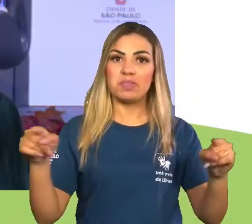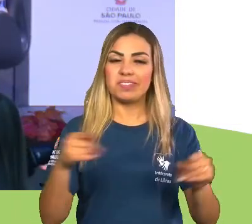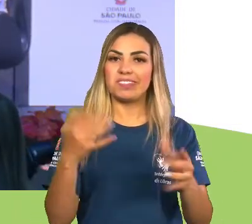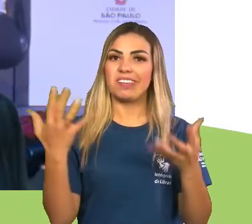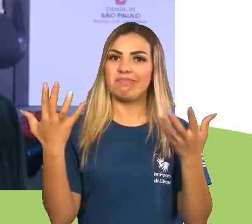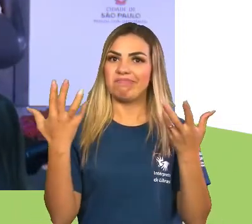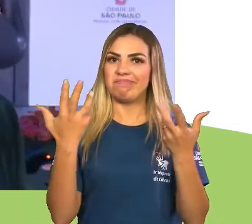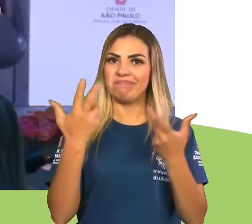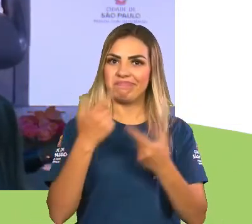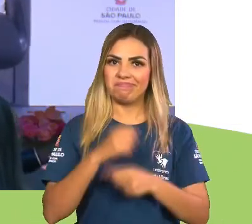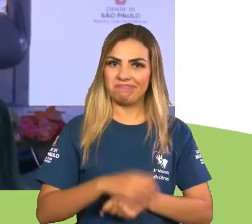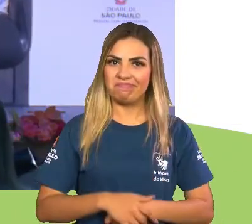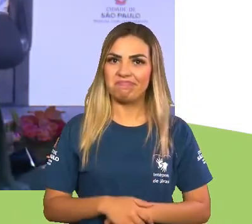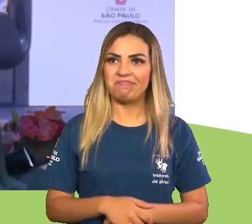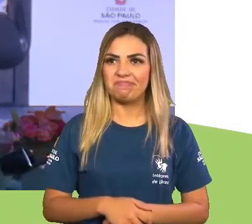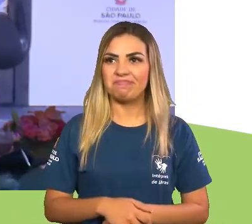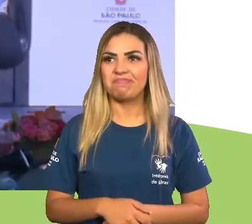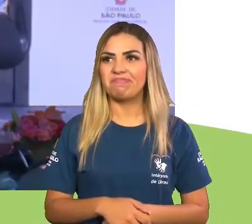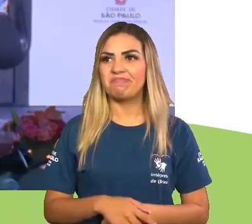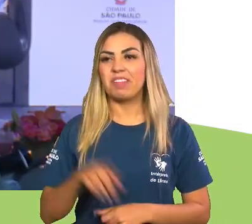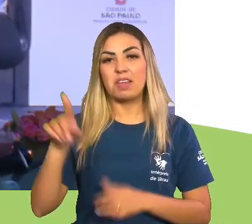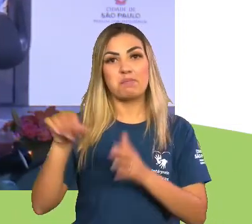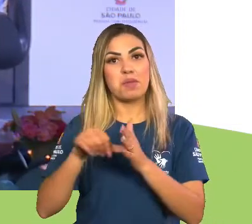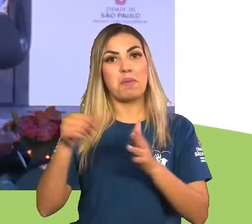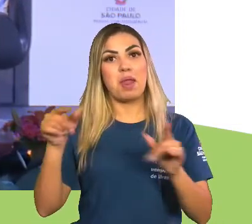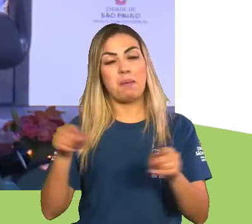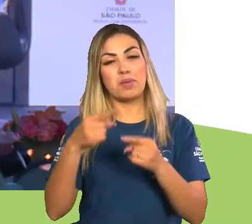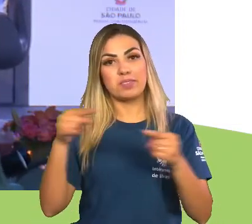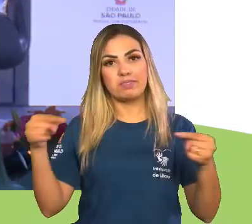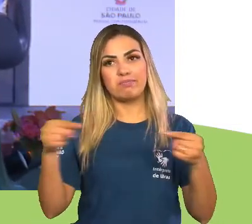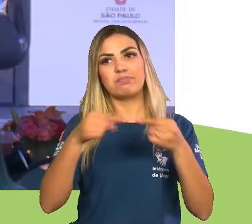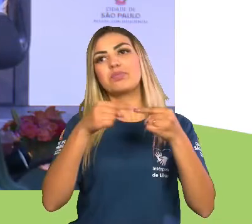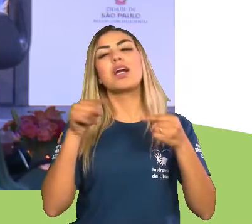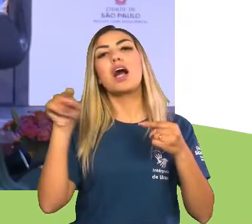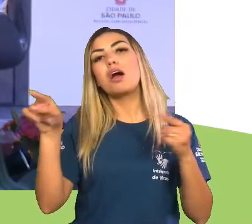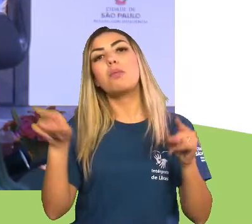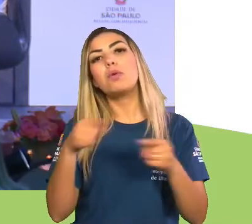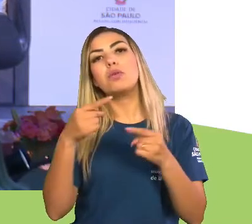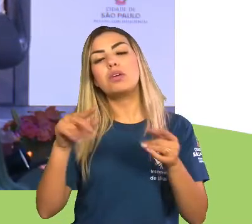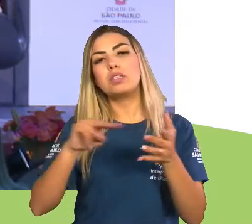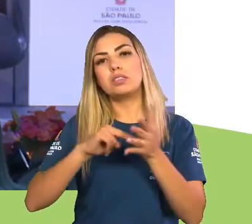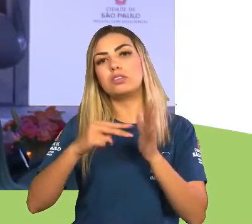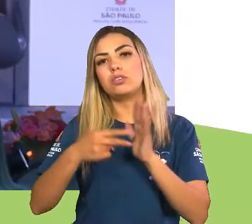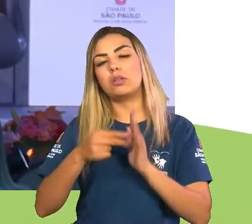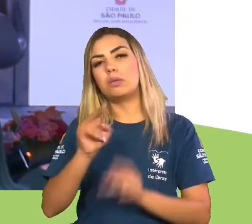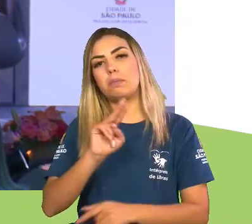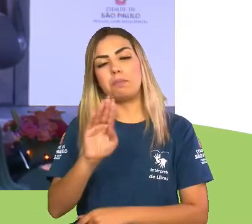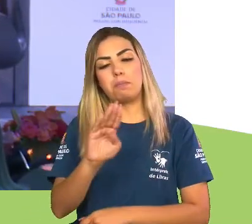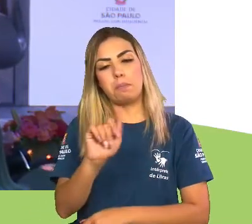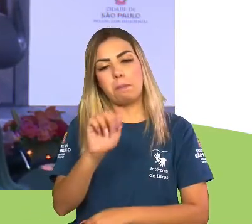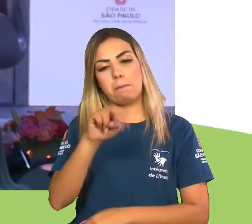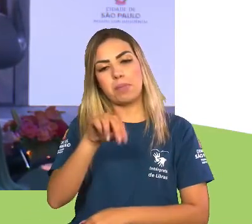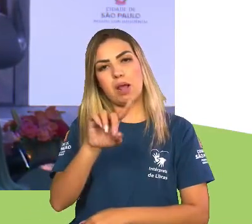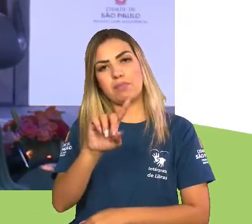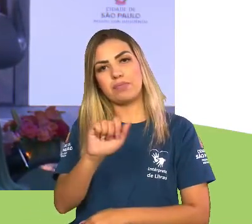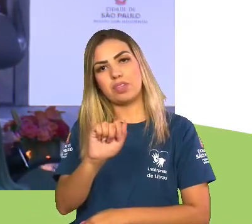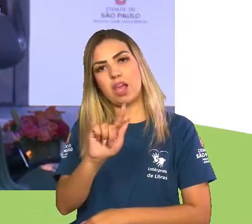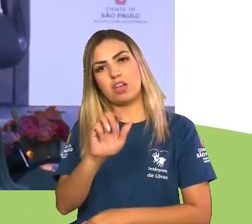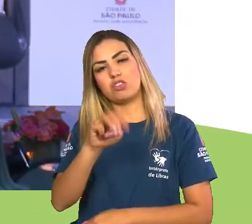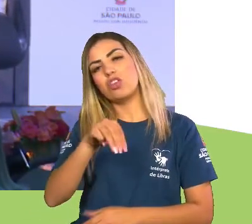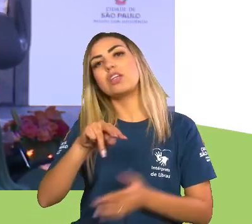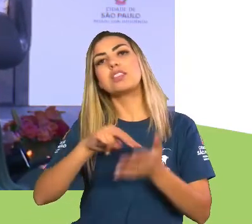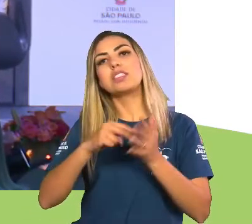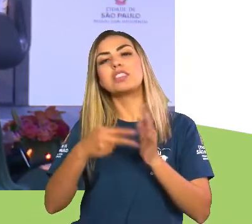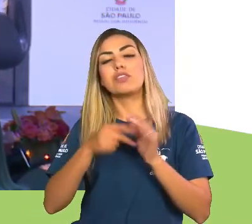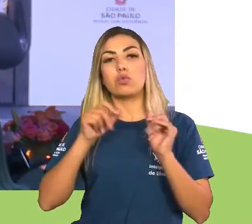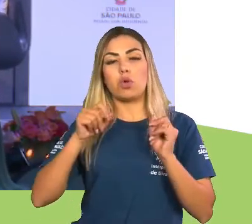Primeira música que ele fez para o espetáculo. Essa música se chama Bandagem. É o curativo do